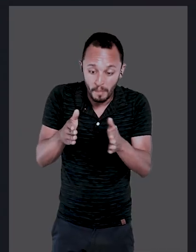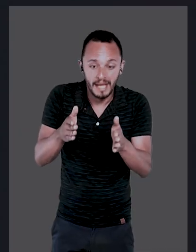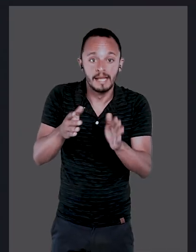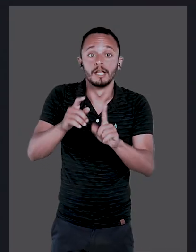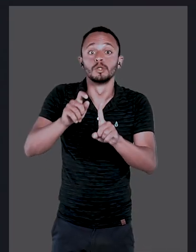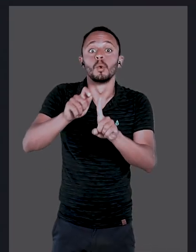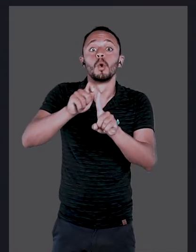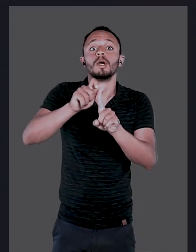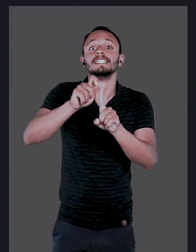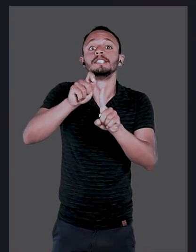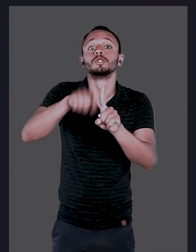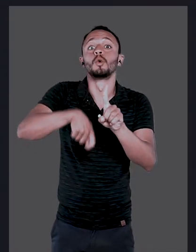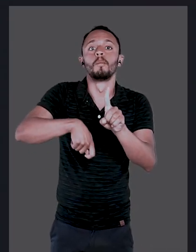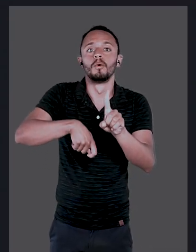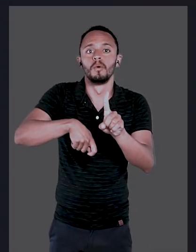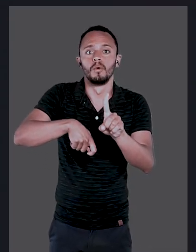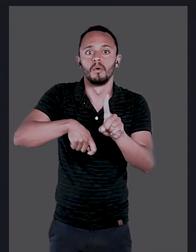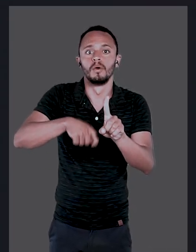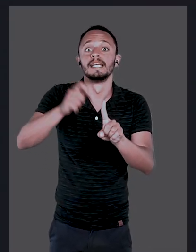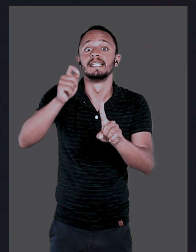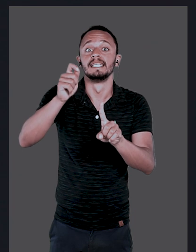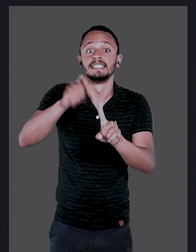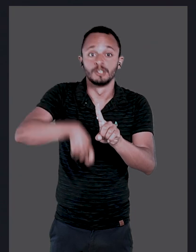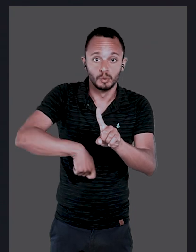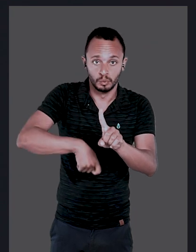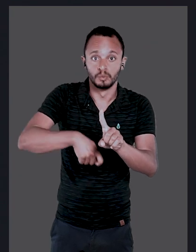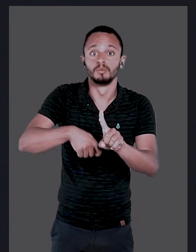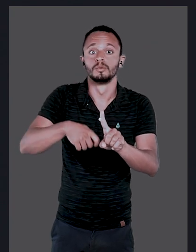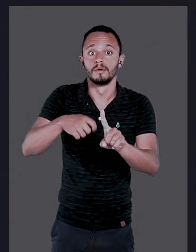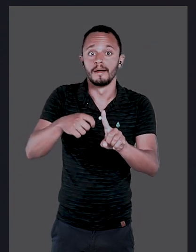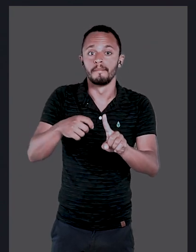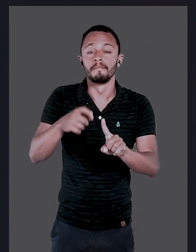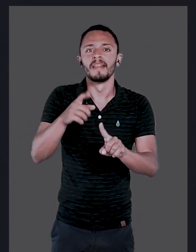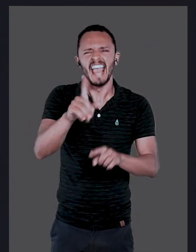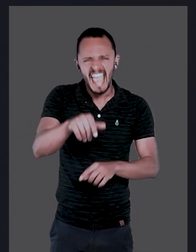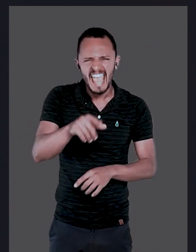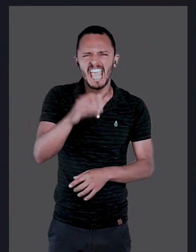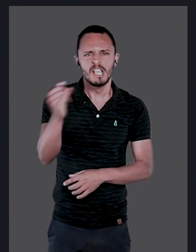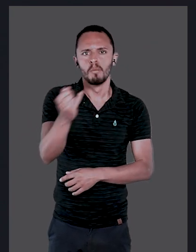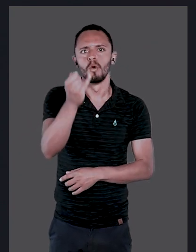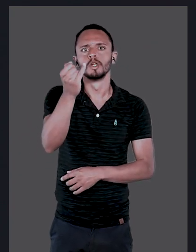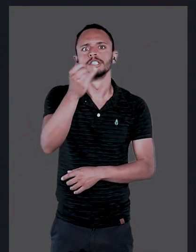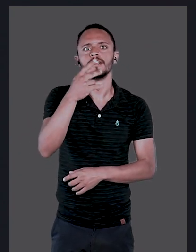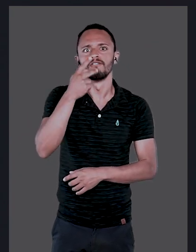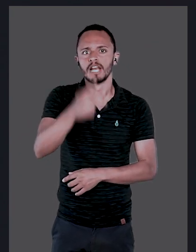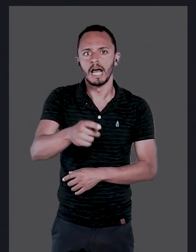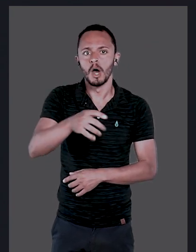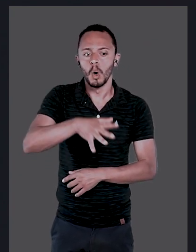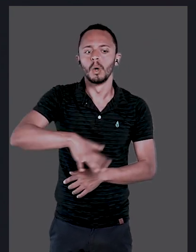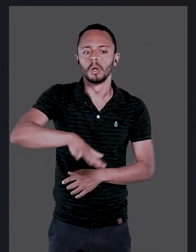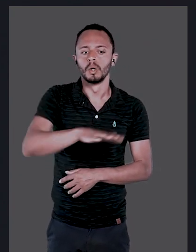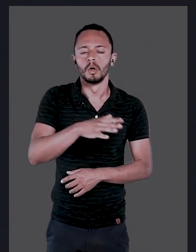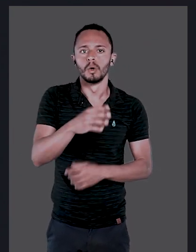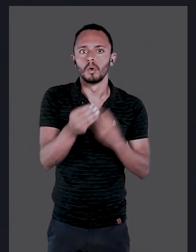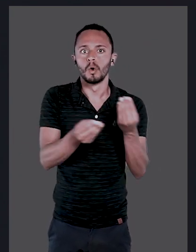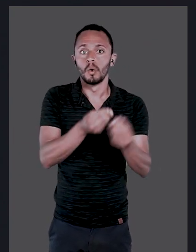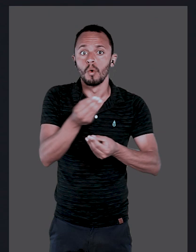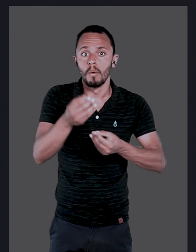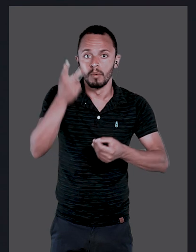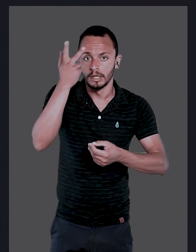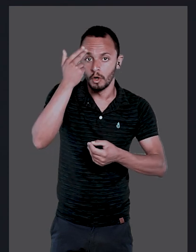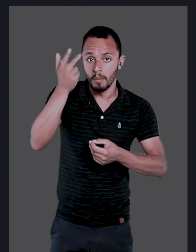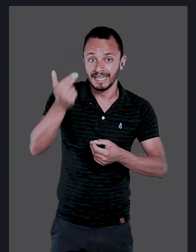estupro, porque eu acho que é essencial debatermos o estupro, é essencial enfrentar uma